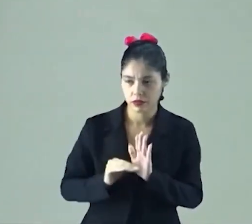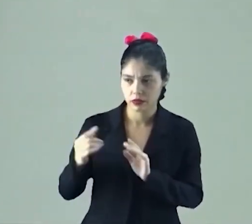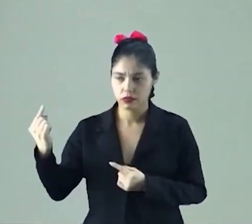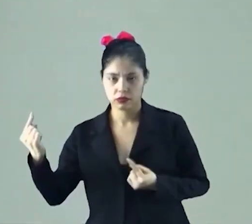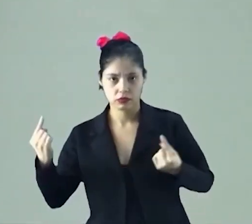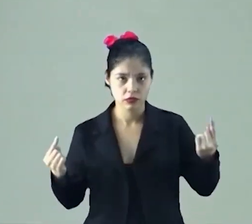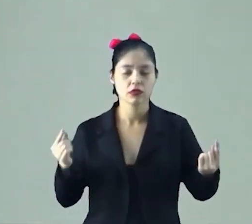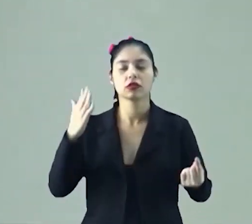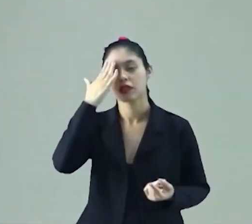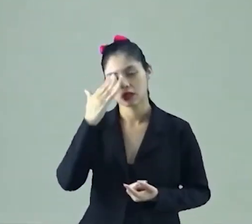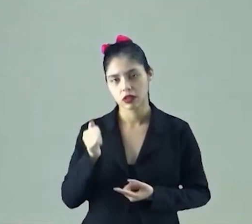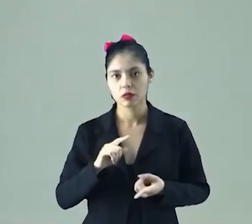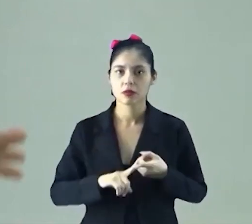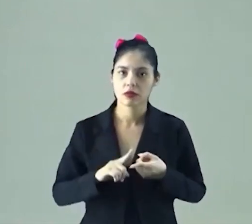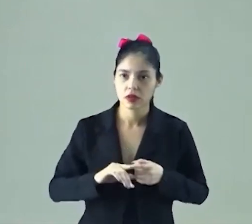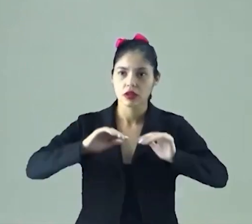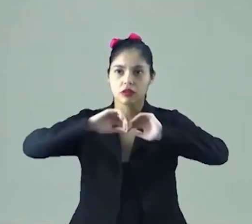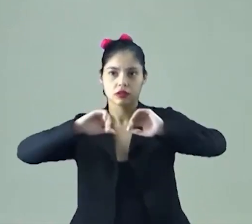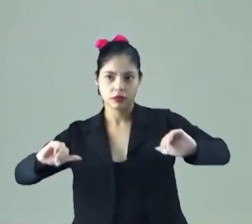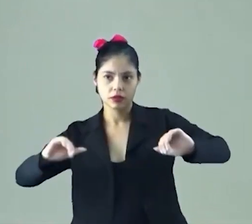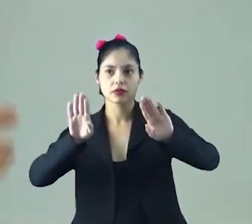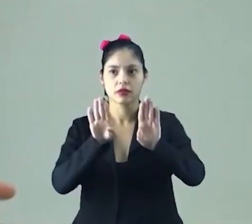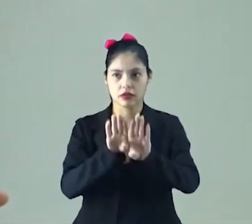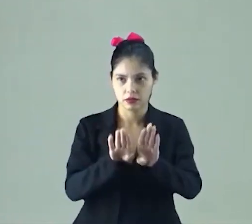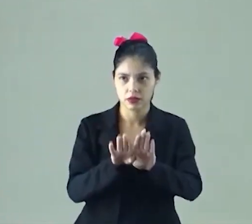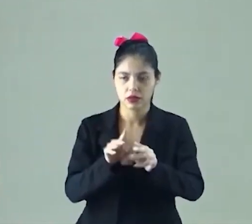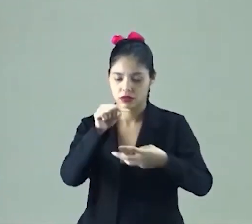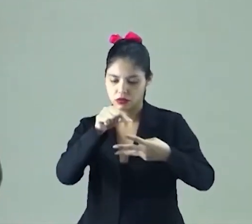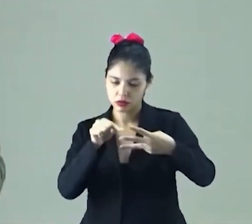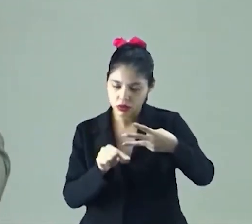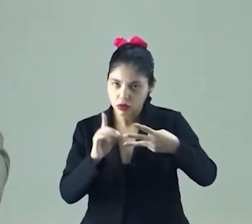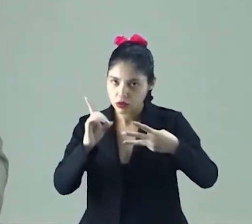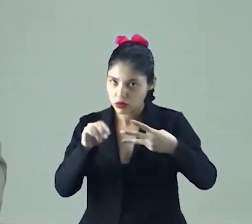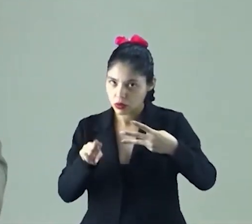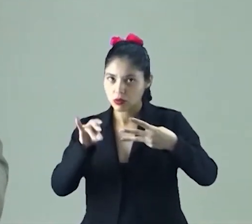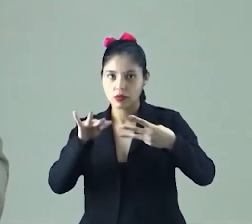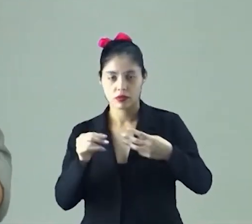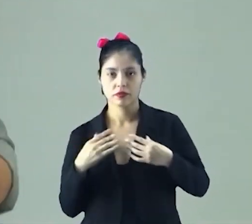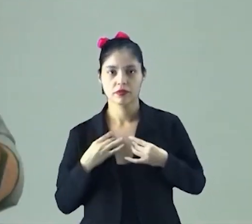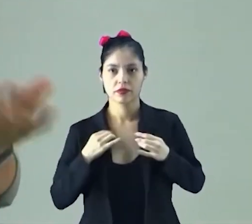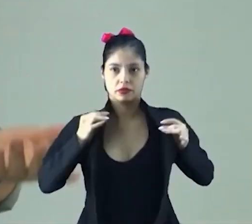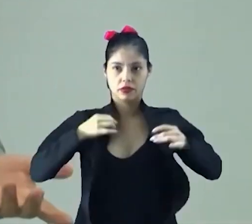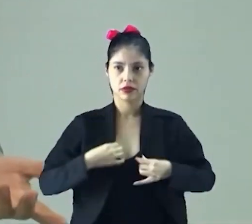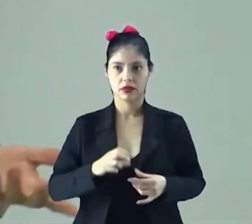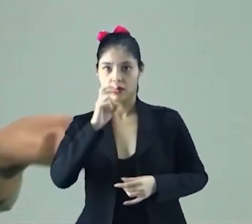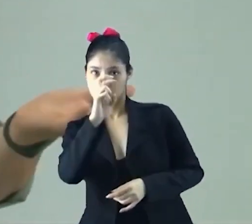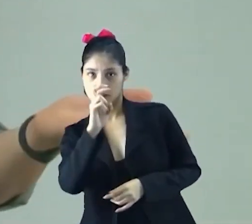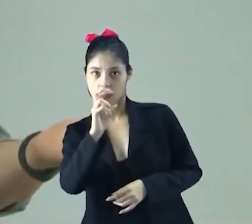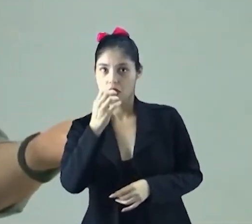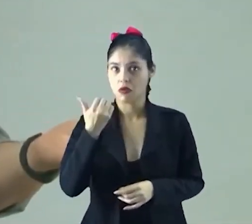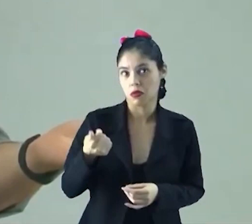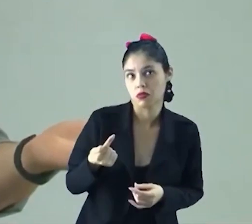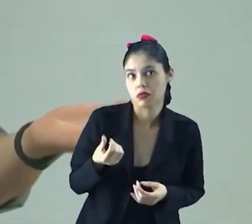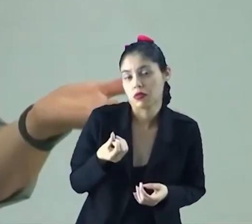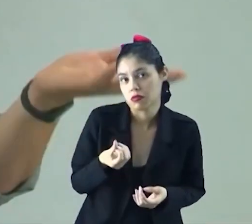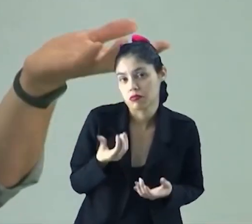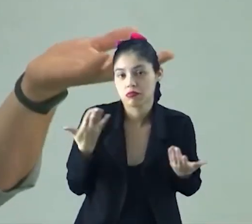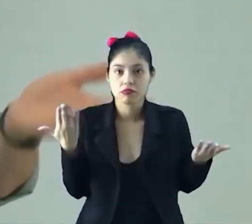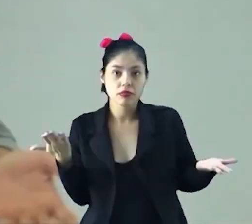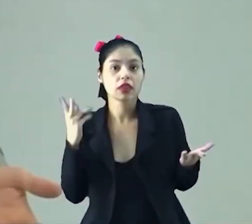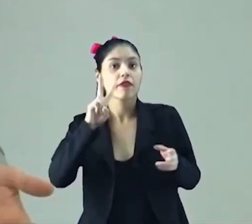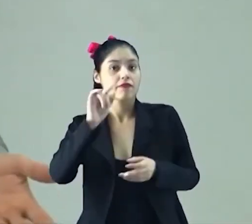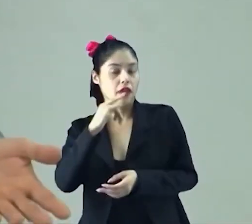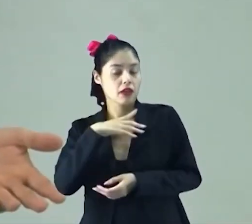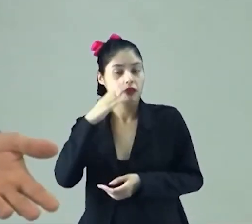cada organismo, você entende por que separou-se também em 3 domínios, e aí fica essa dúvida, são 5 reinos ou são 6?